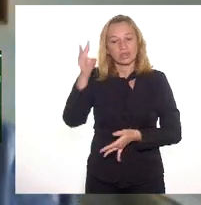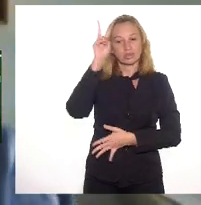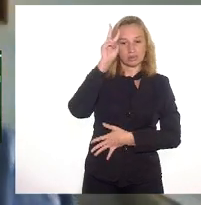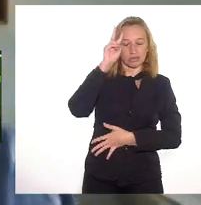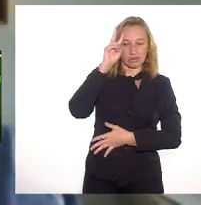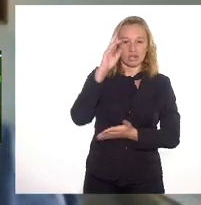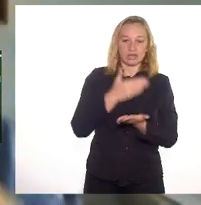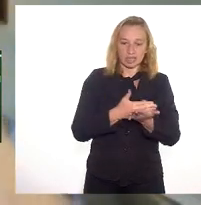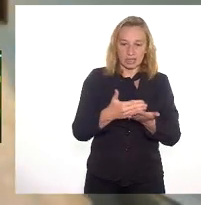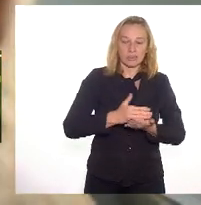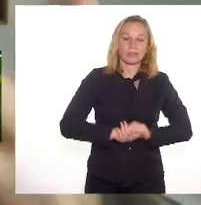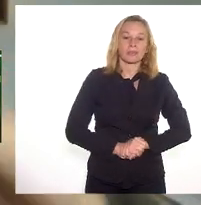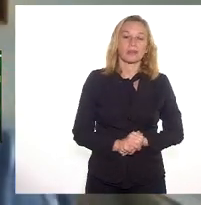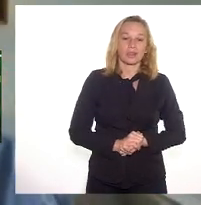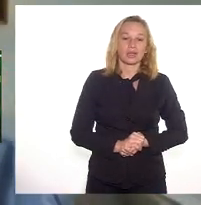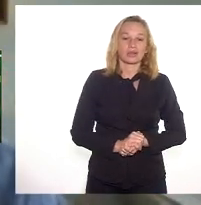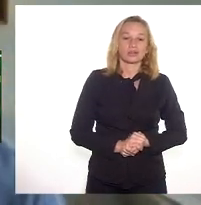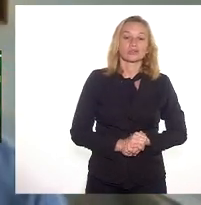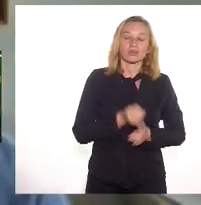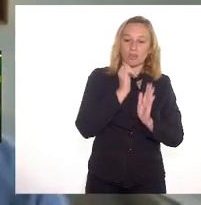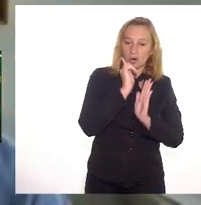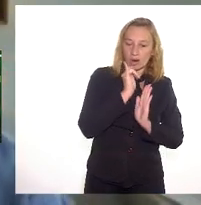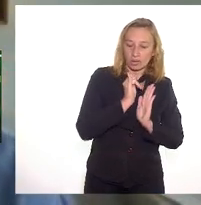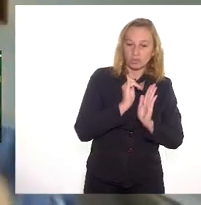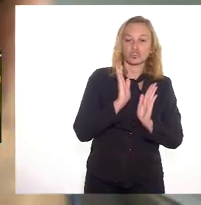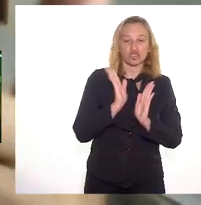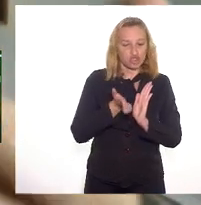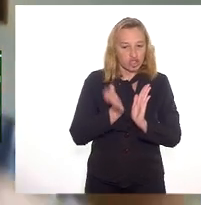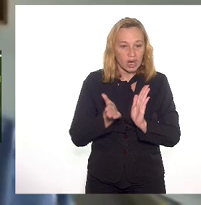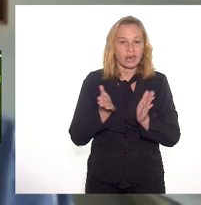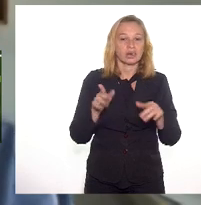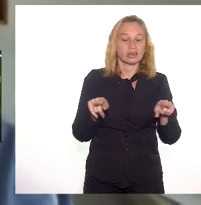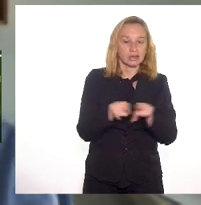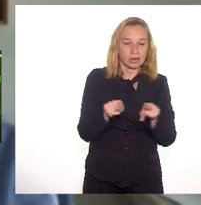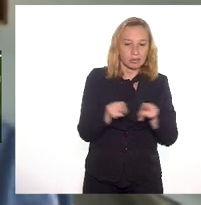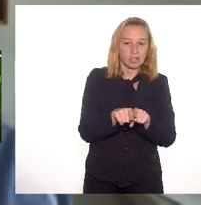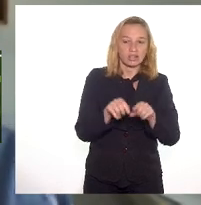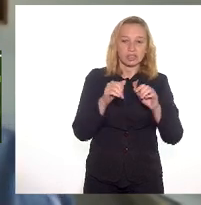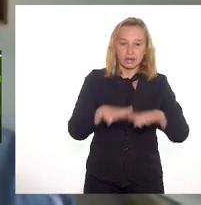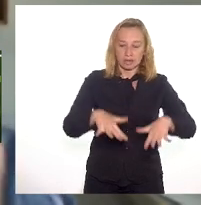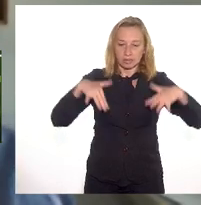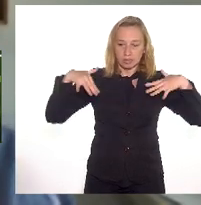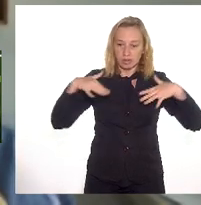segunda-feira, razão pela qual eu já também submeto ao plenário